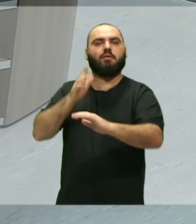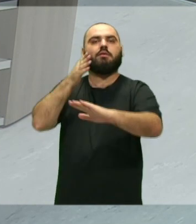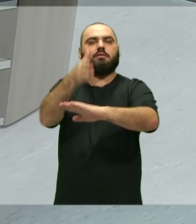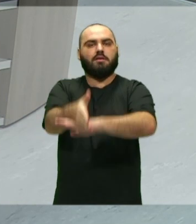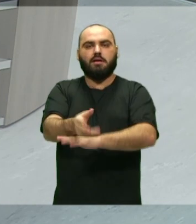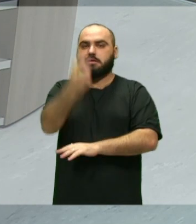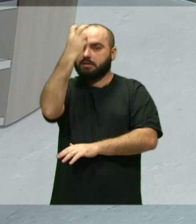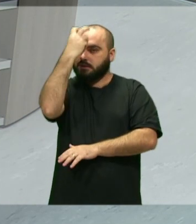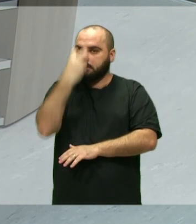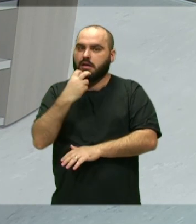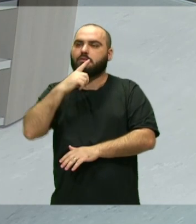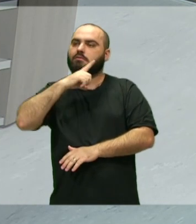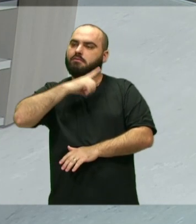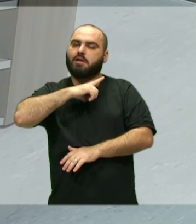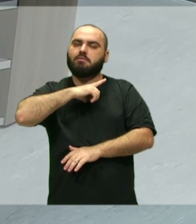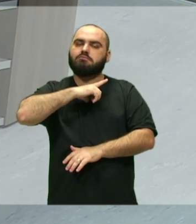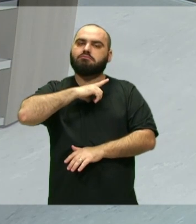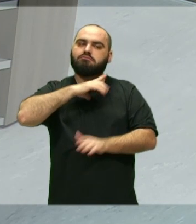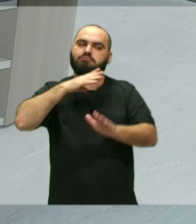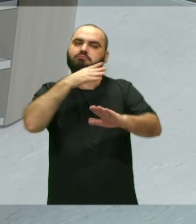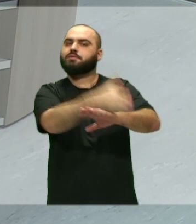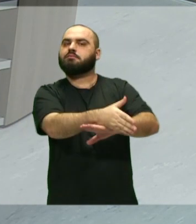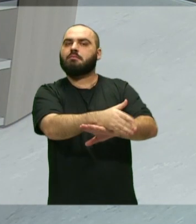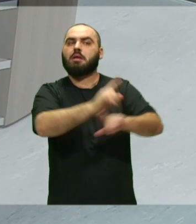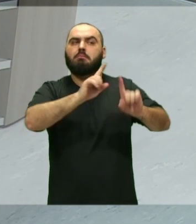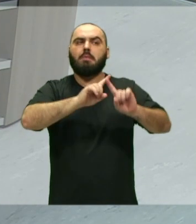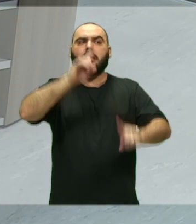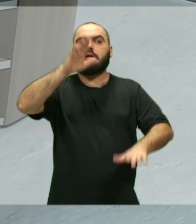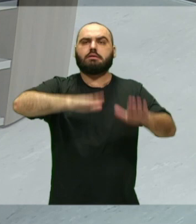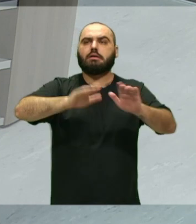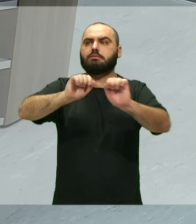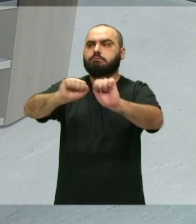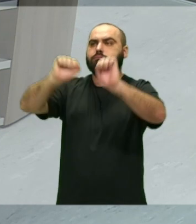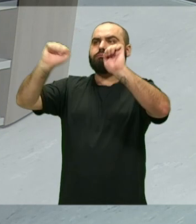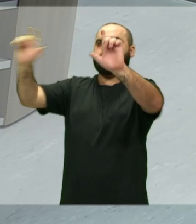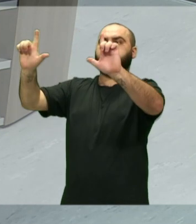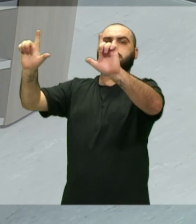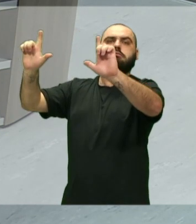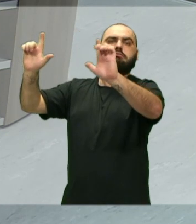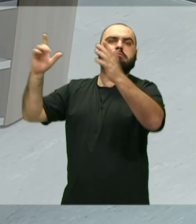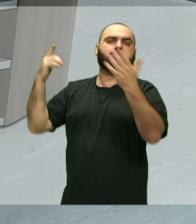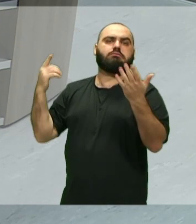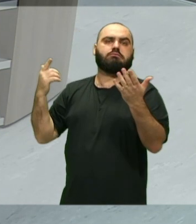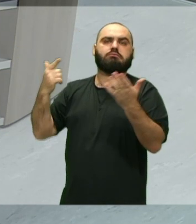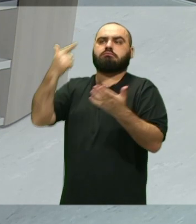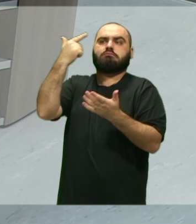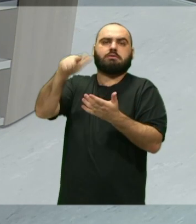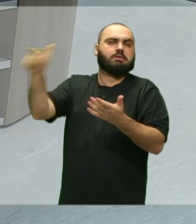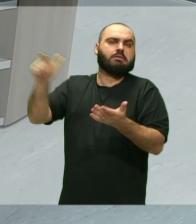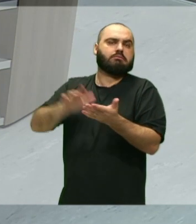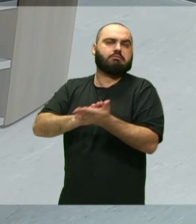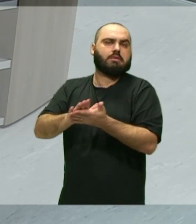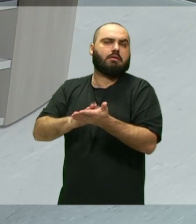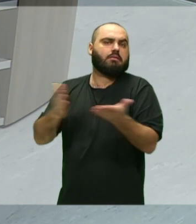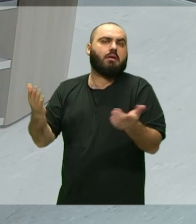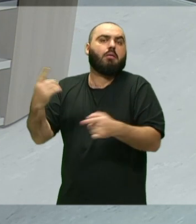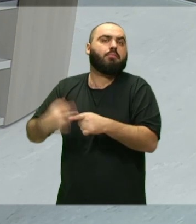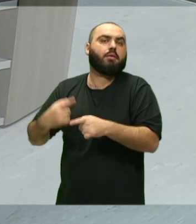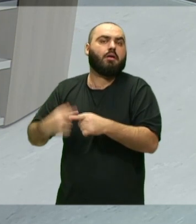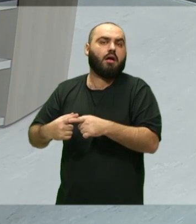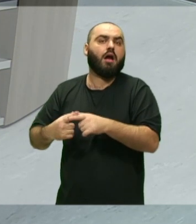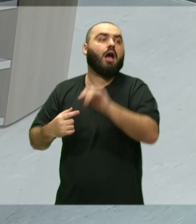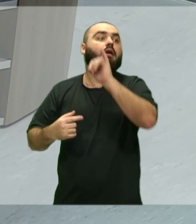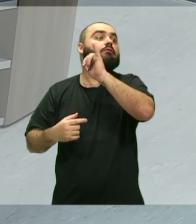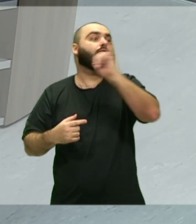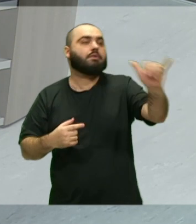vai ter esse acesso. Mas, às vezes, nem o próprio cartaz não tem também, né? Porque aí avisa